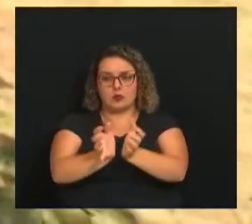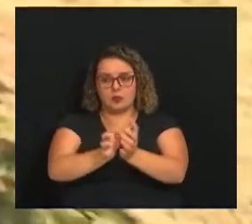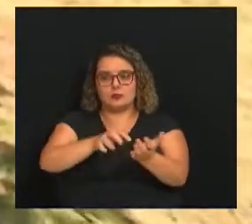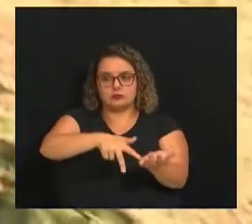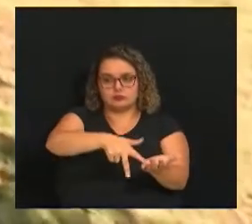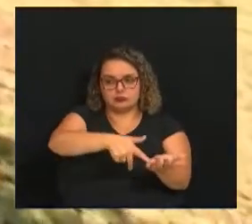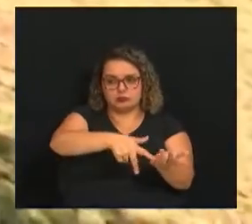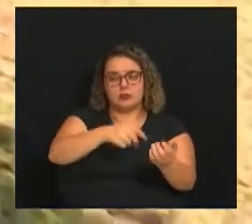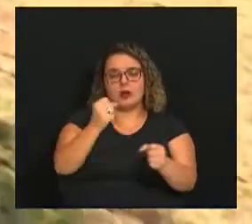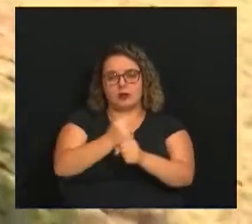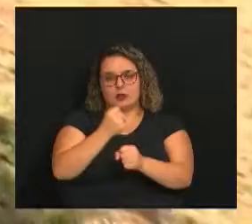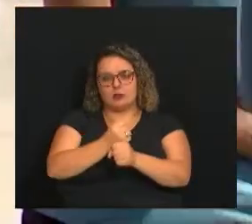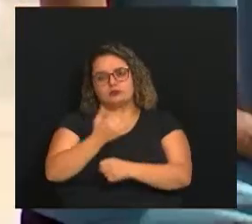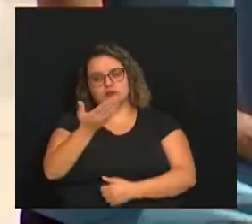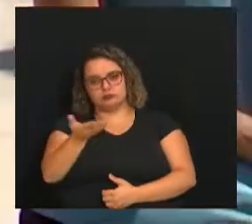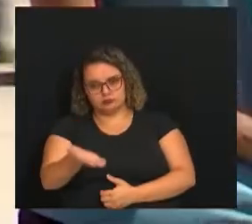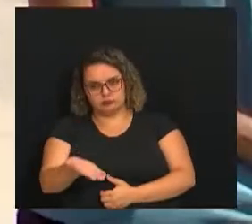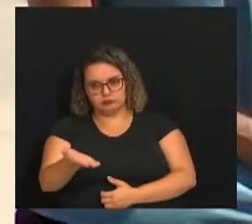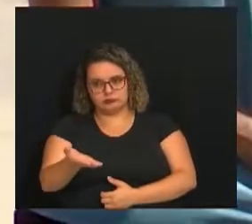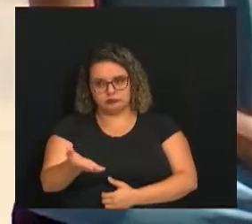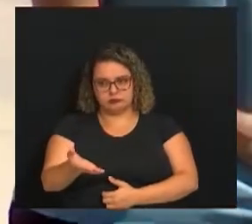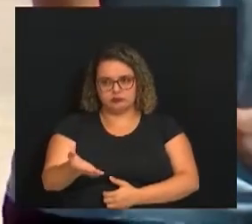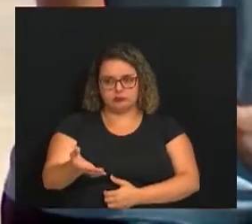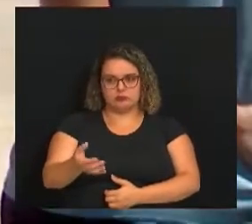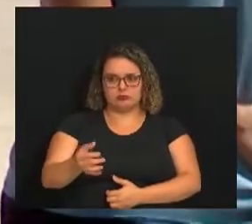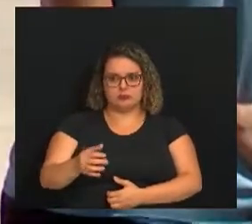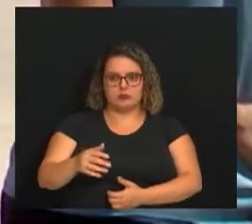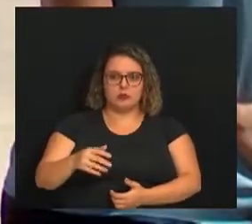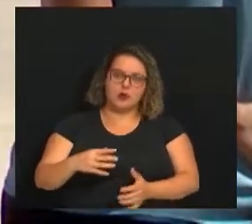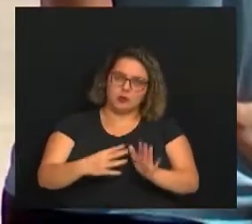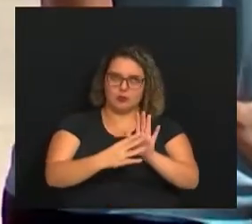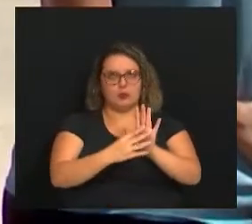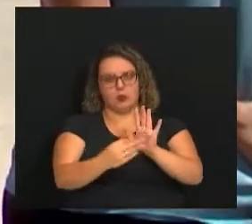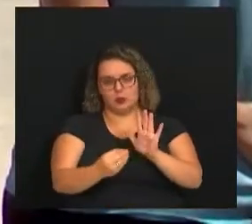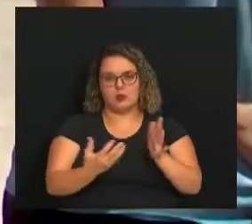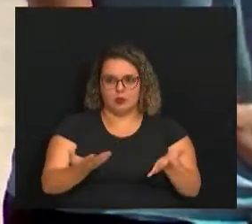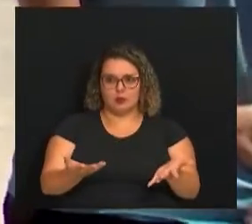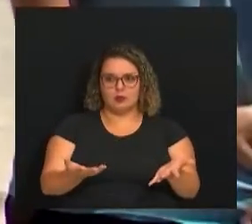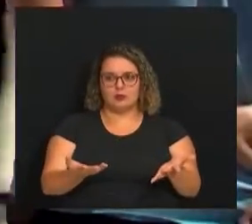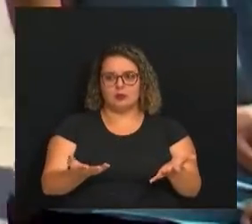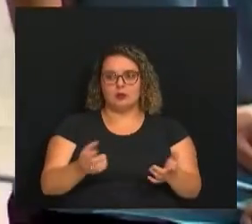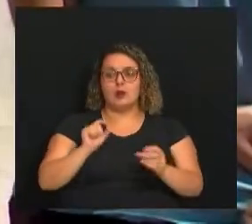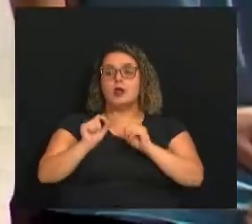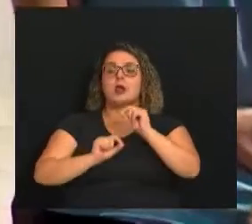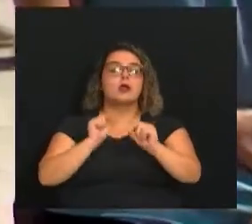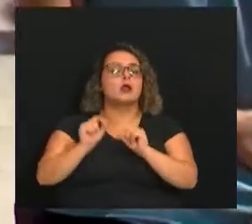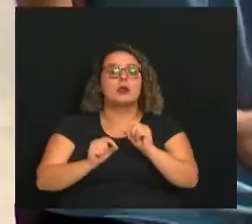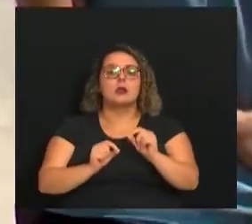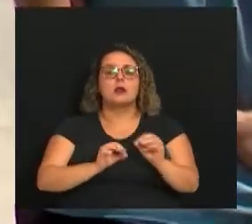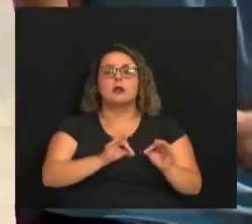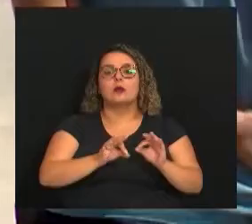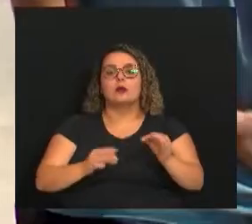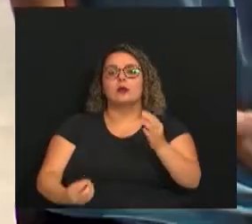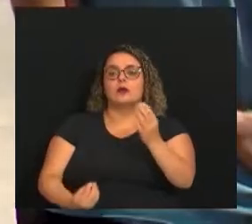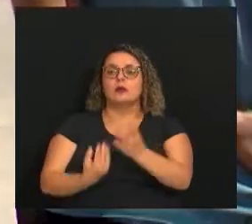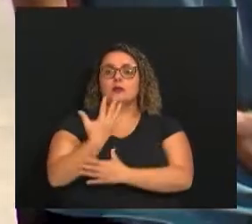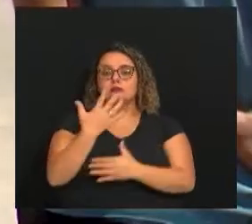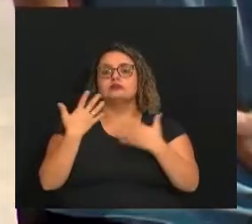essa construção de uma pista modelo, vamos dizer assim. E quem projetou, quem ajudou a